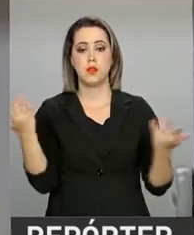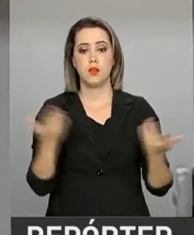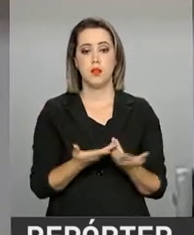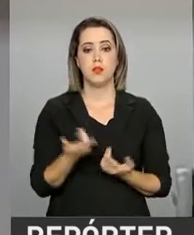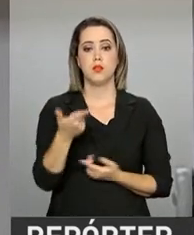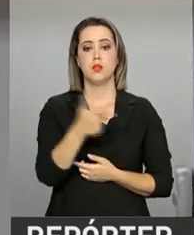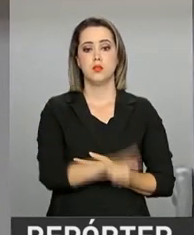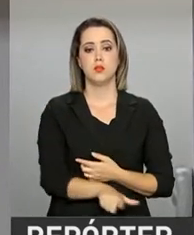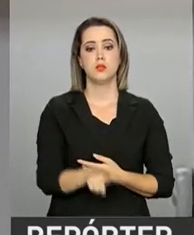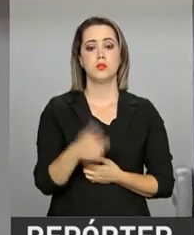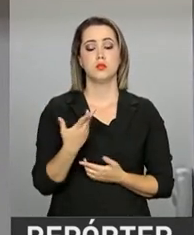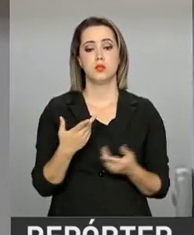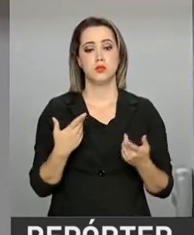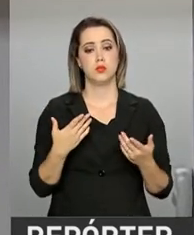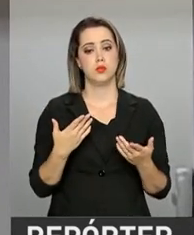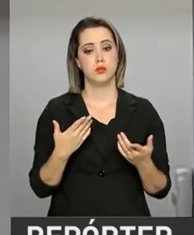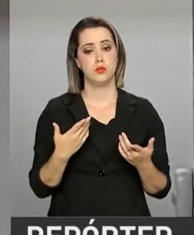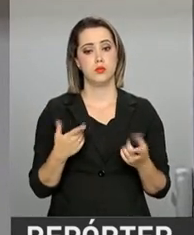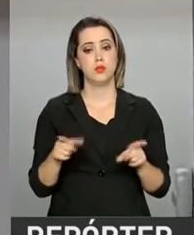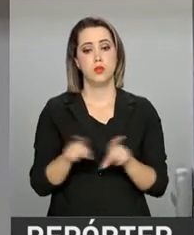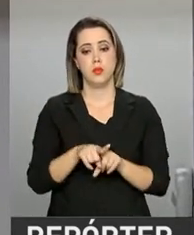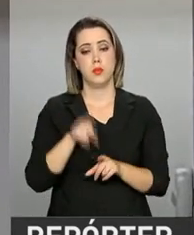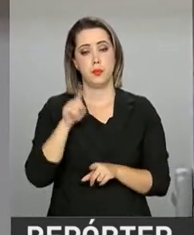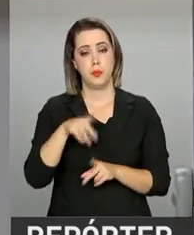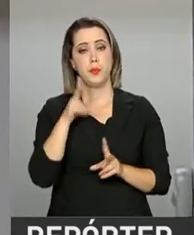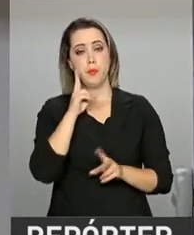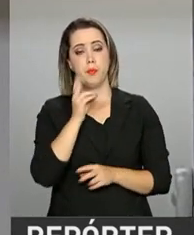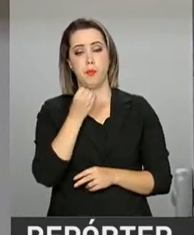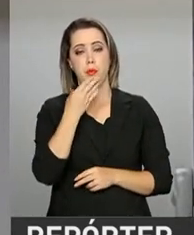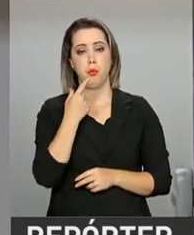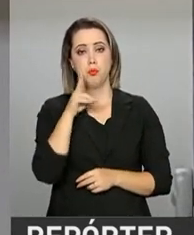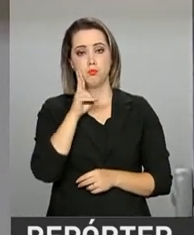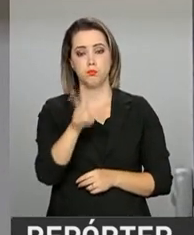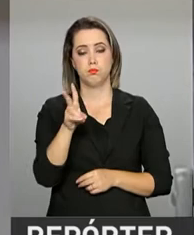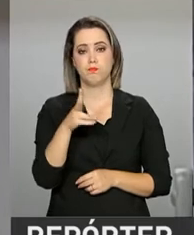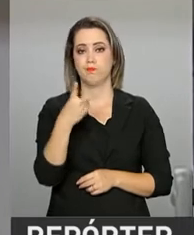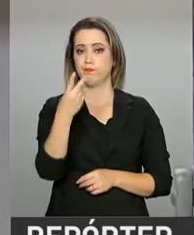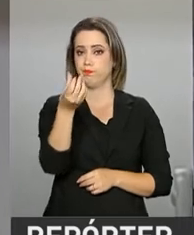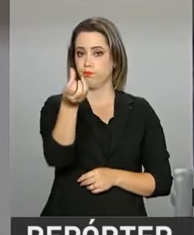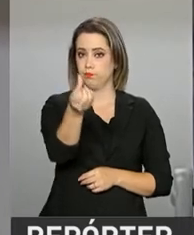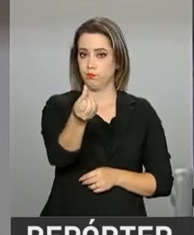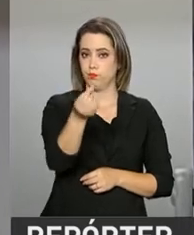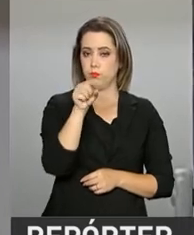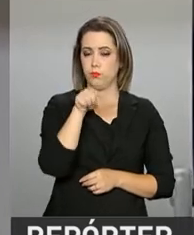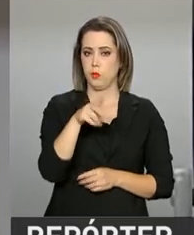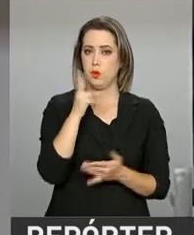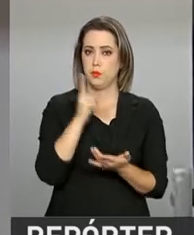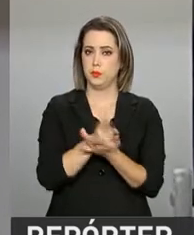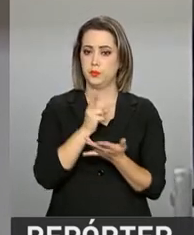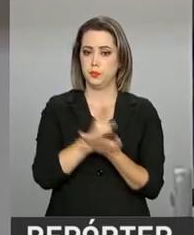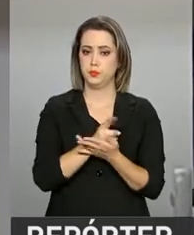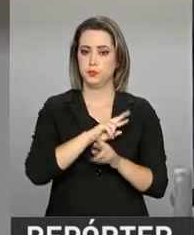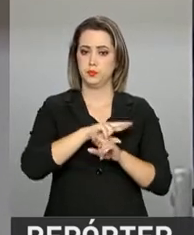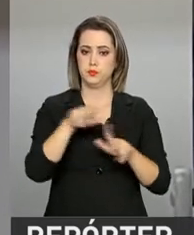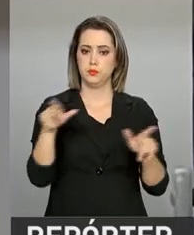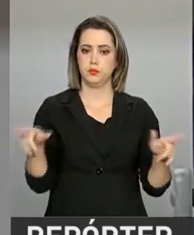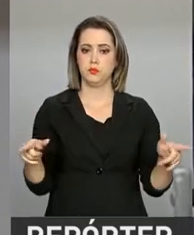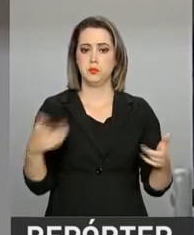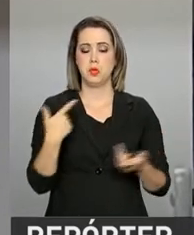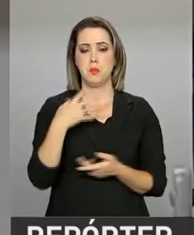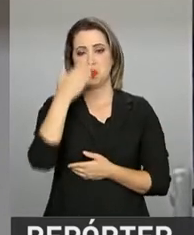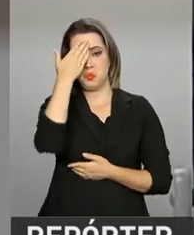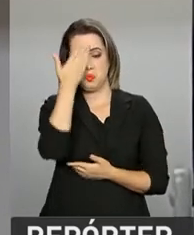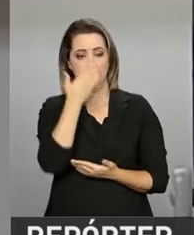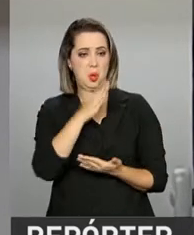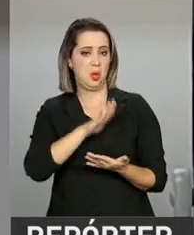estamos falando de 17 aliás é bom notar que no ano de 2016 apesar de muitos estarem céticos